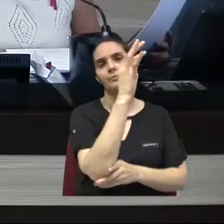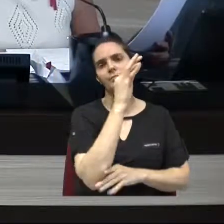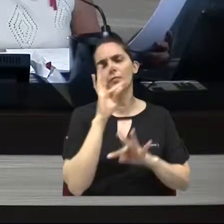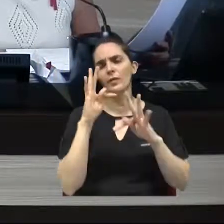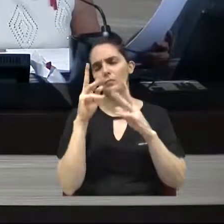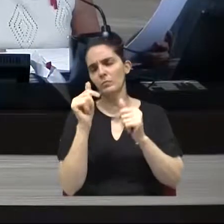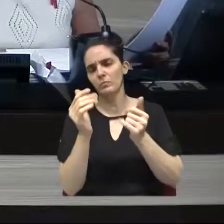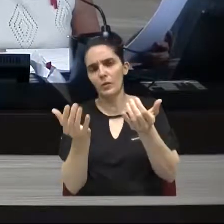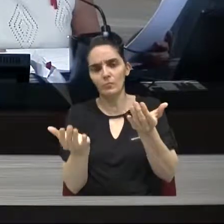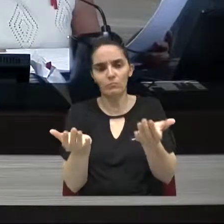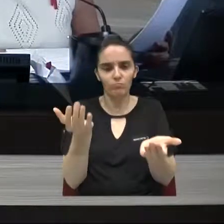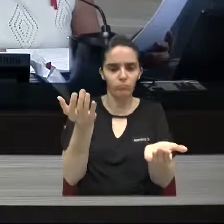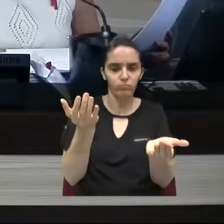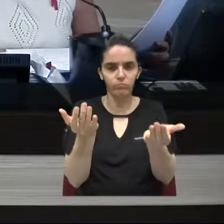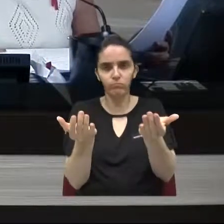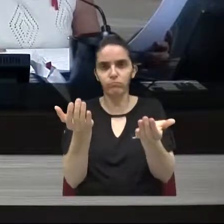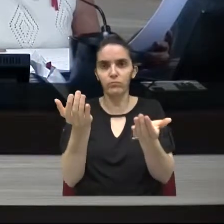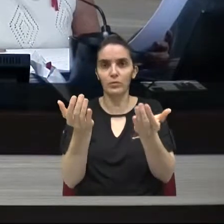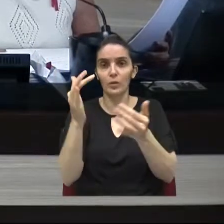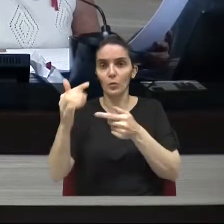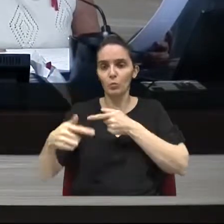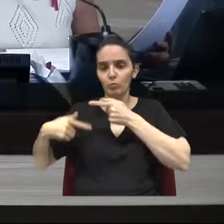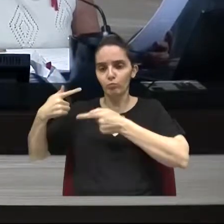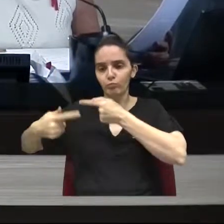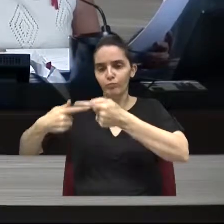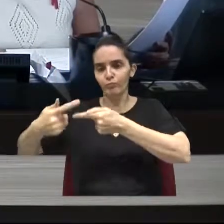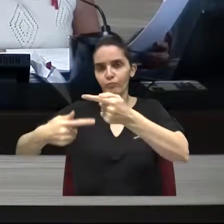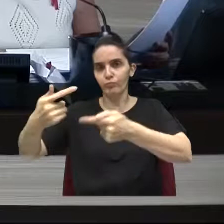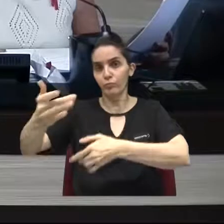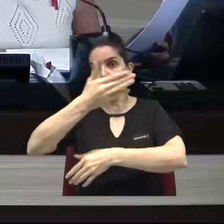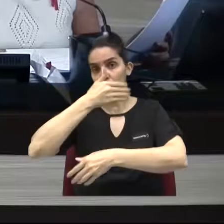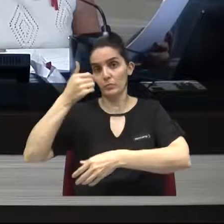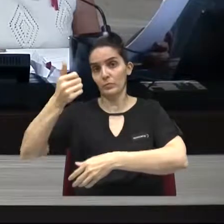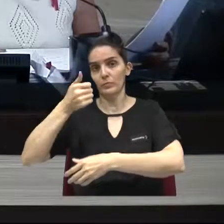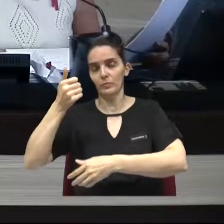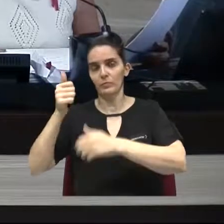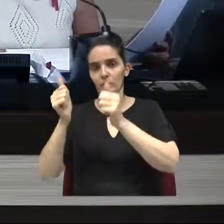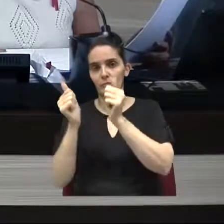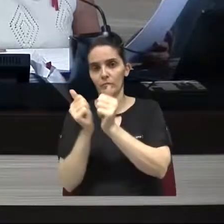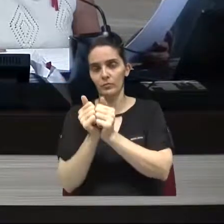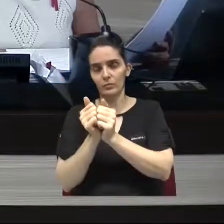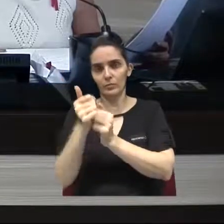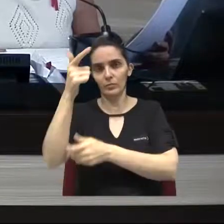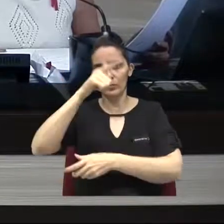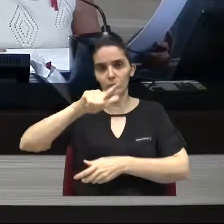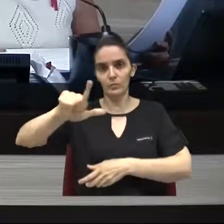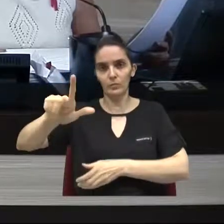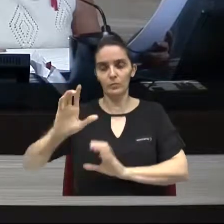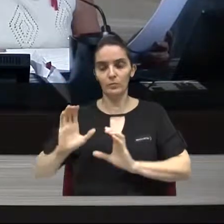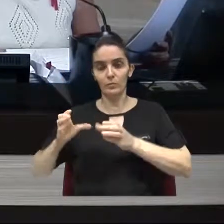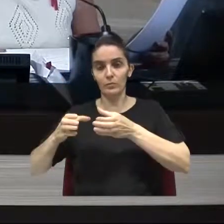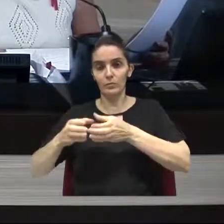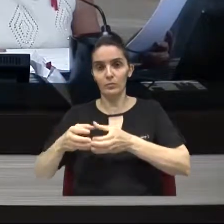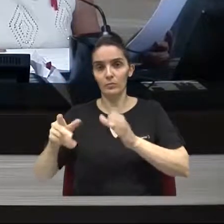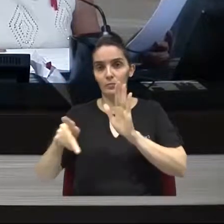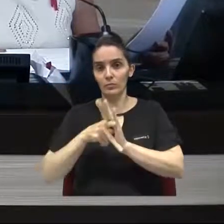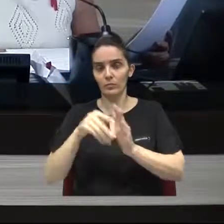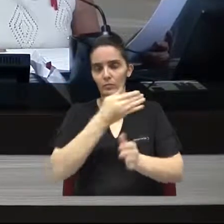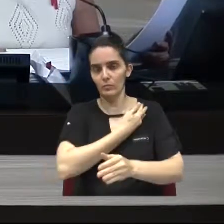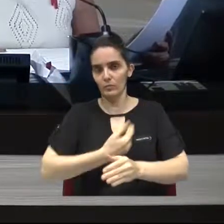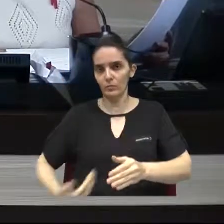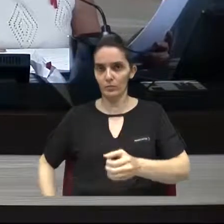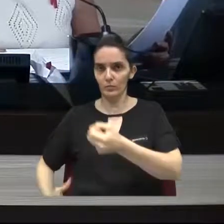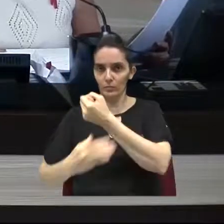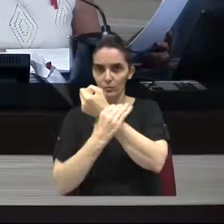as suas formas para as gerações presentes e futuras, em parceria com outros órgãos públicos do governo e da segurança